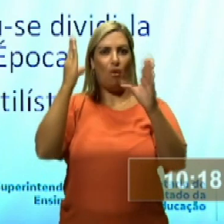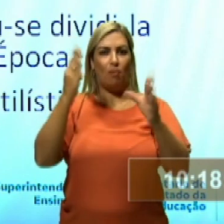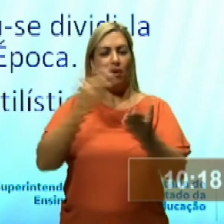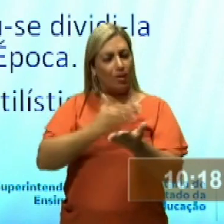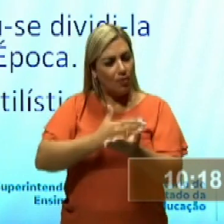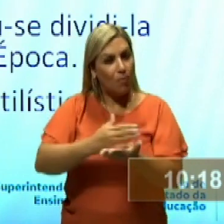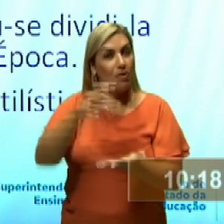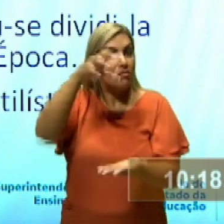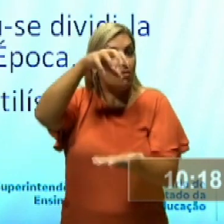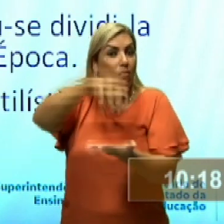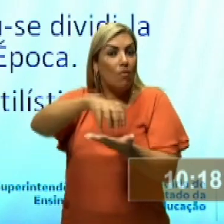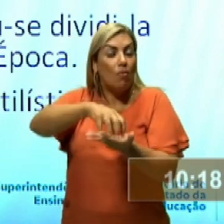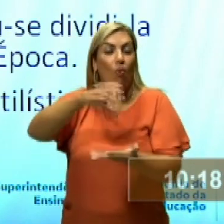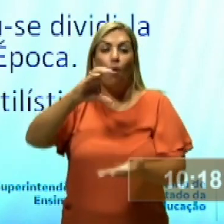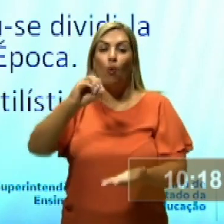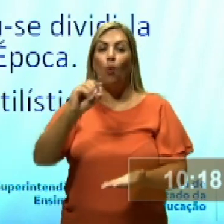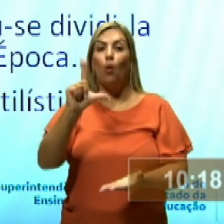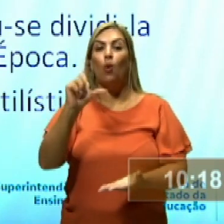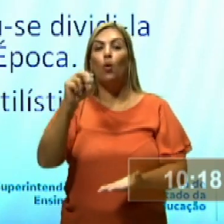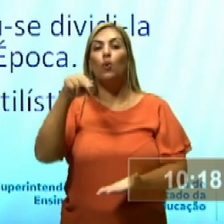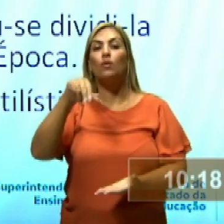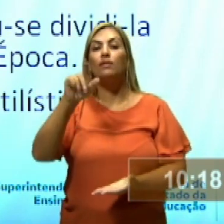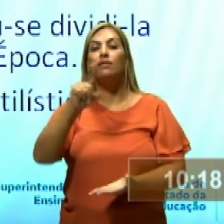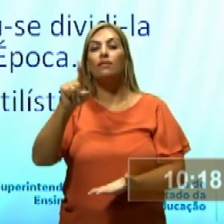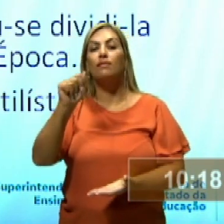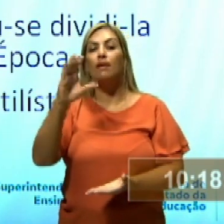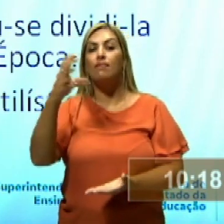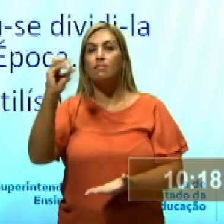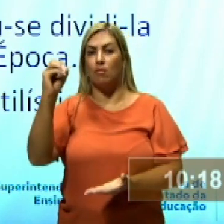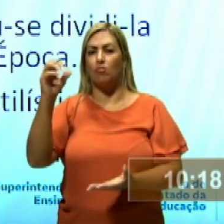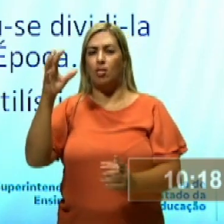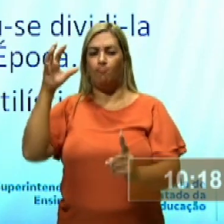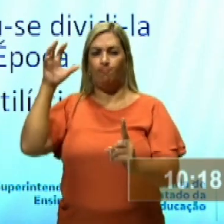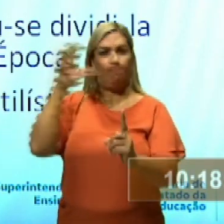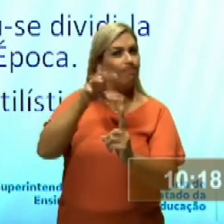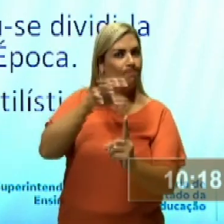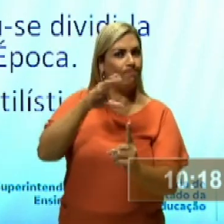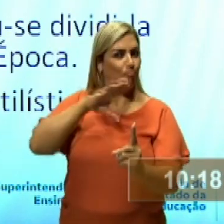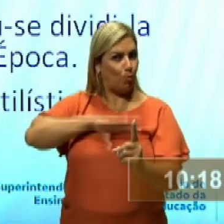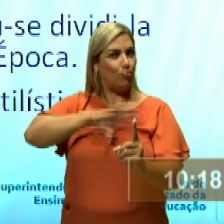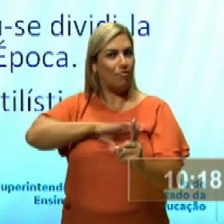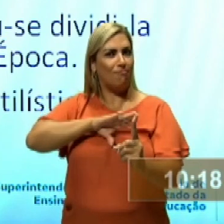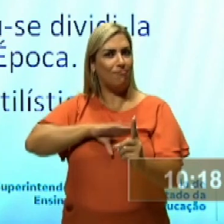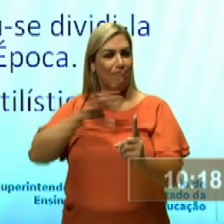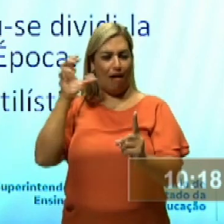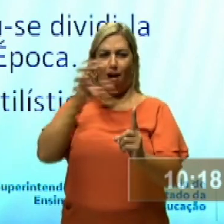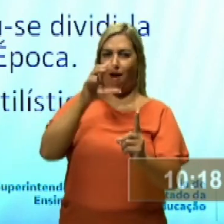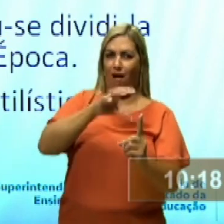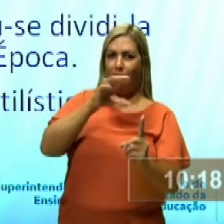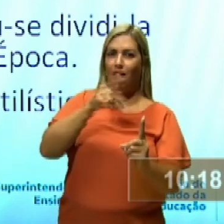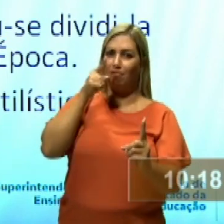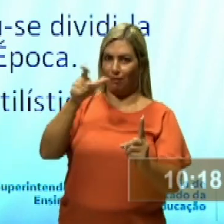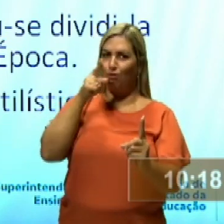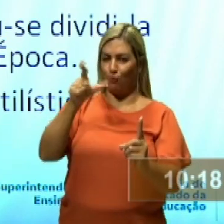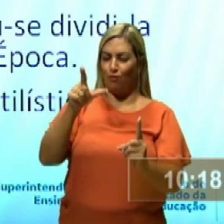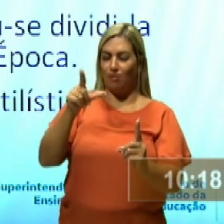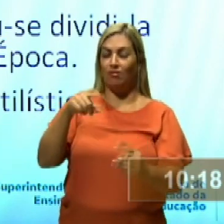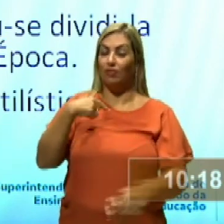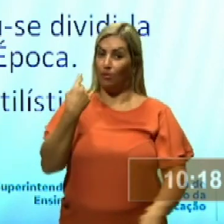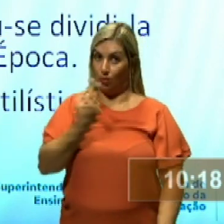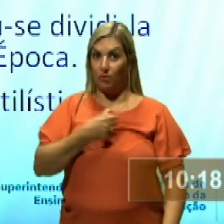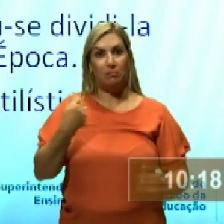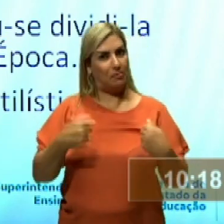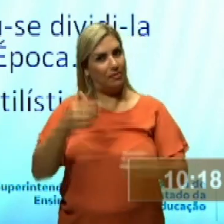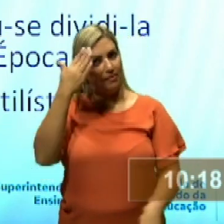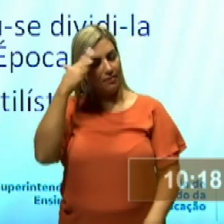e qual que é o objetivo impor a língua dele que é o português então nós precisamos entender a